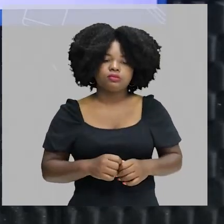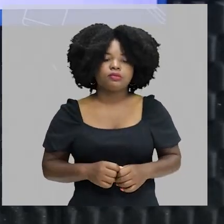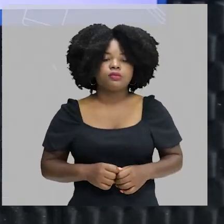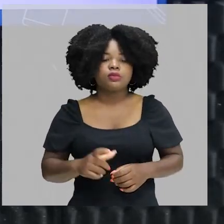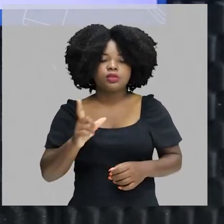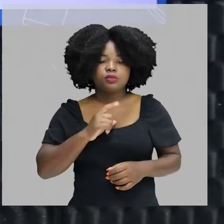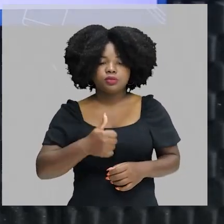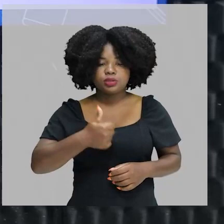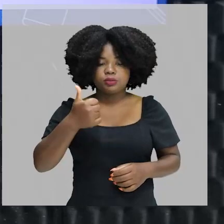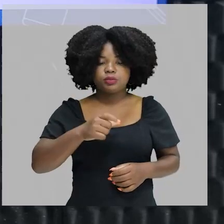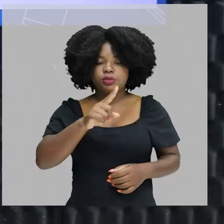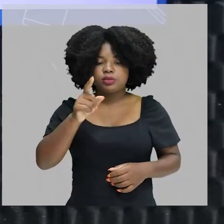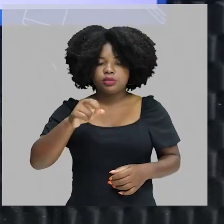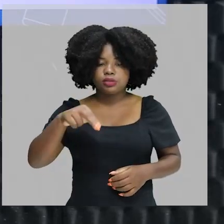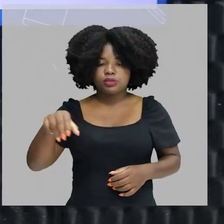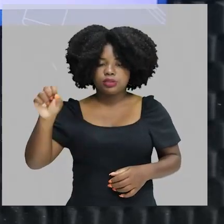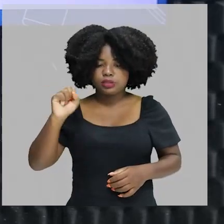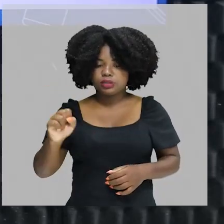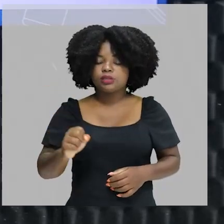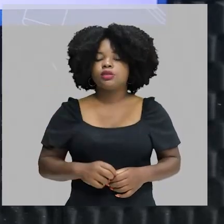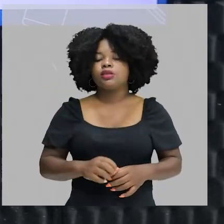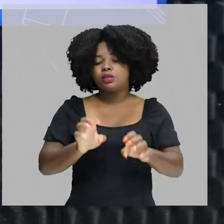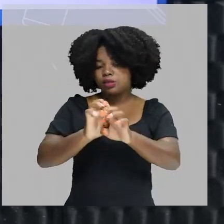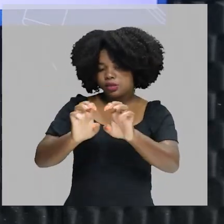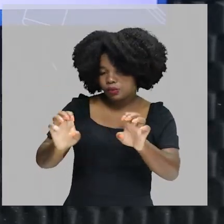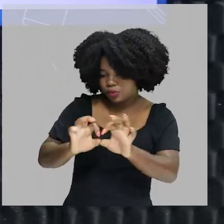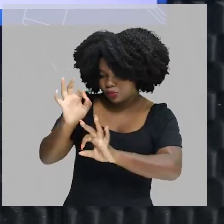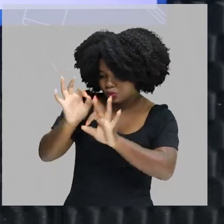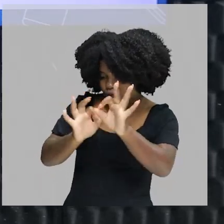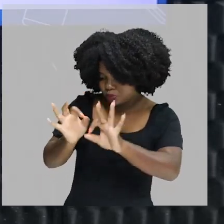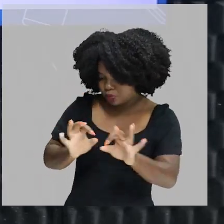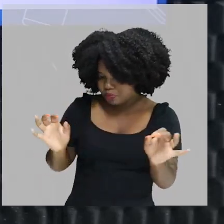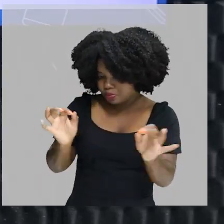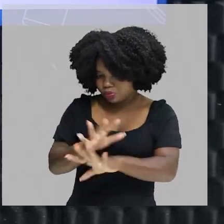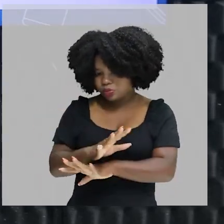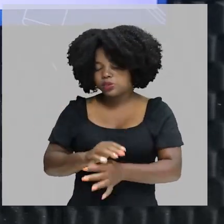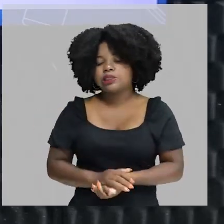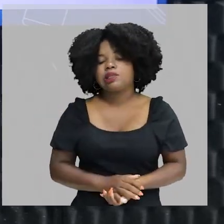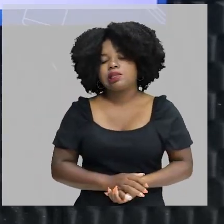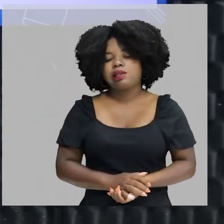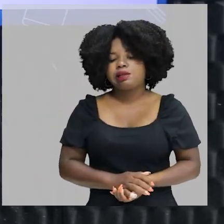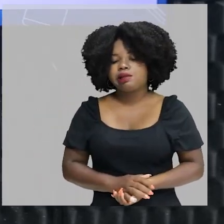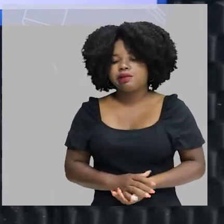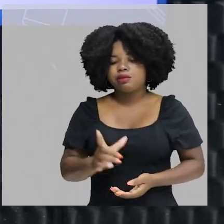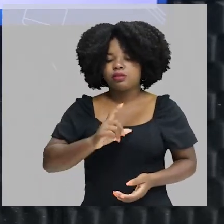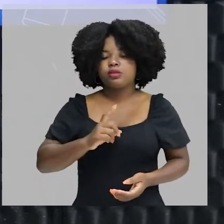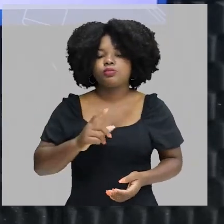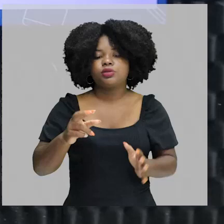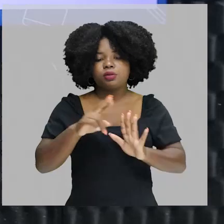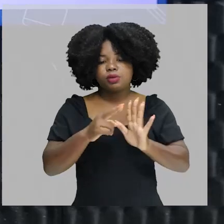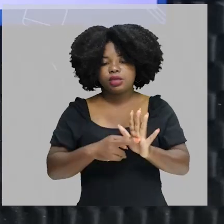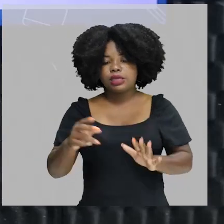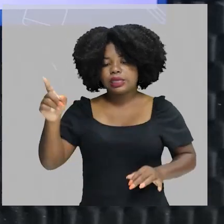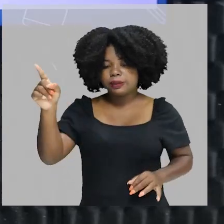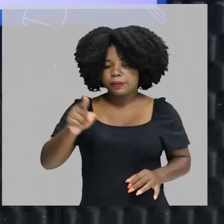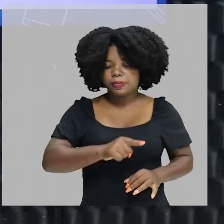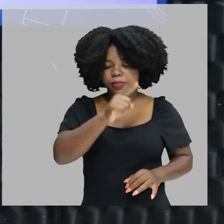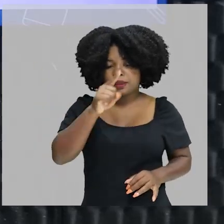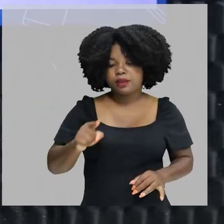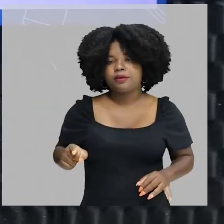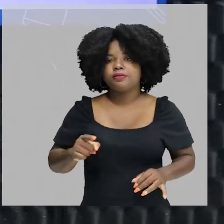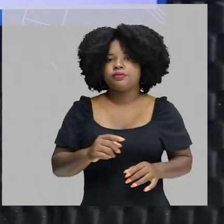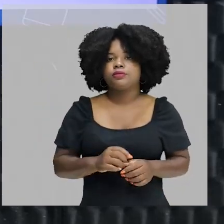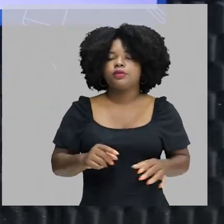de zinco, certo? Eu vou pegar aqui a equação, show, e vou estabelecer o quê? Uma regra de 3.